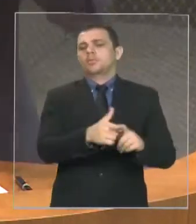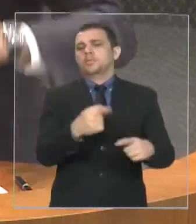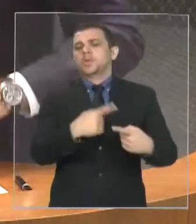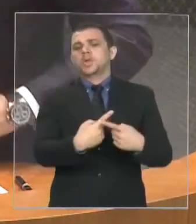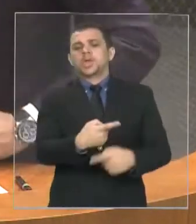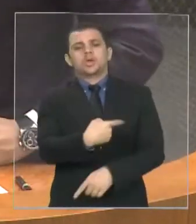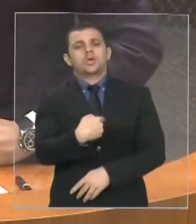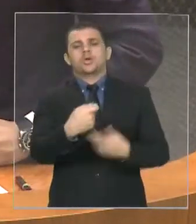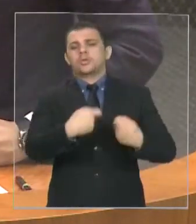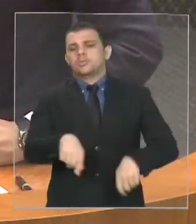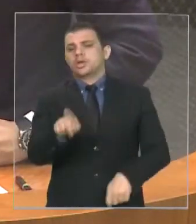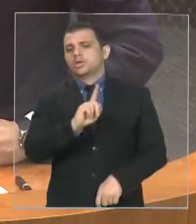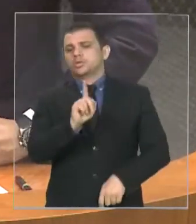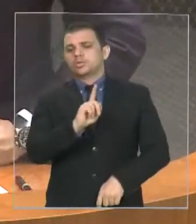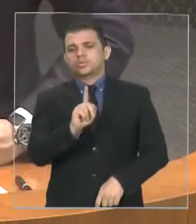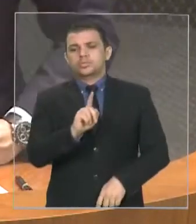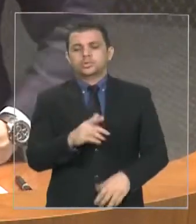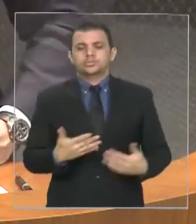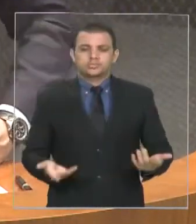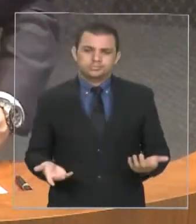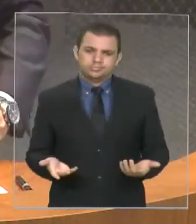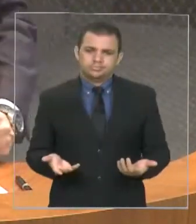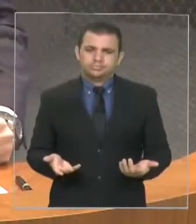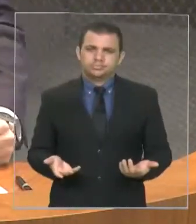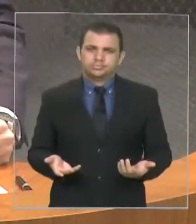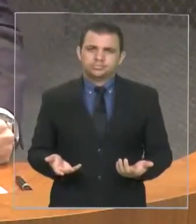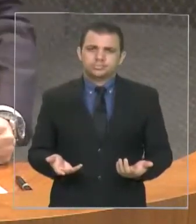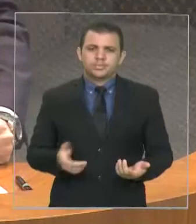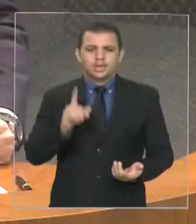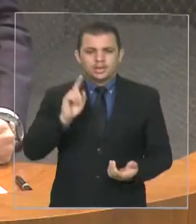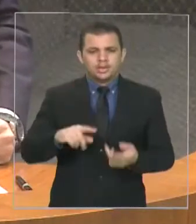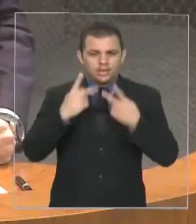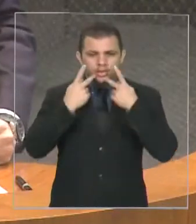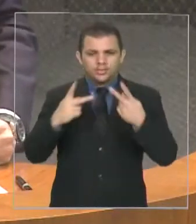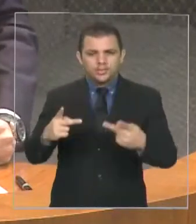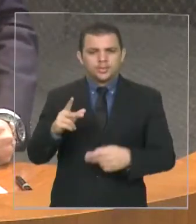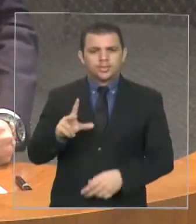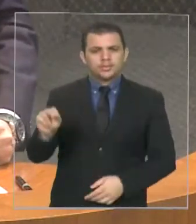nível da propaganda enganosa deste governo.